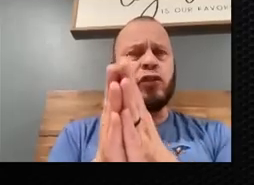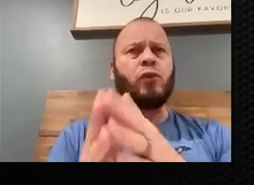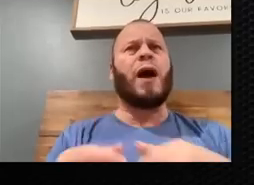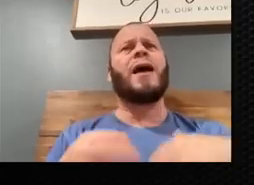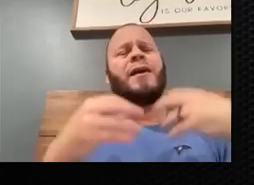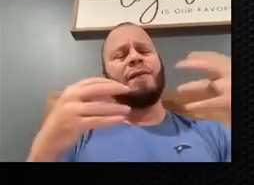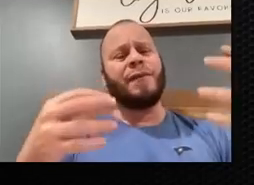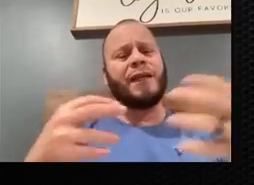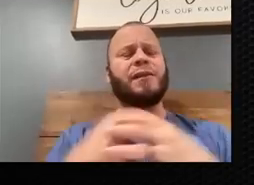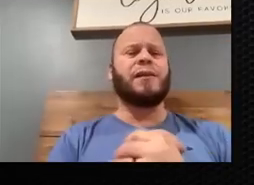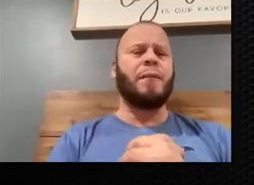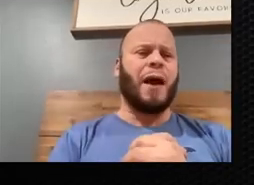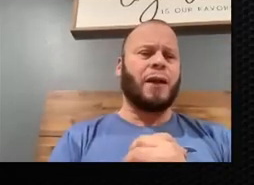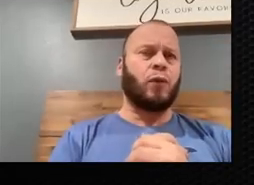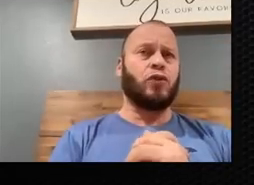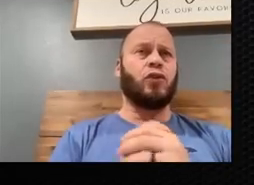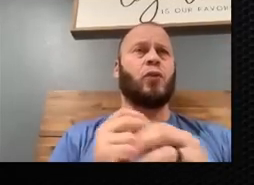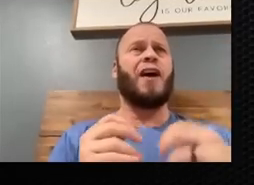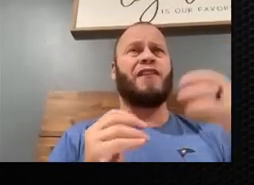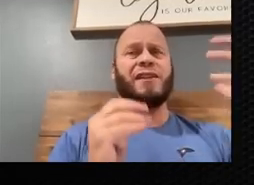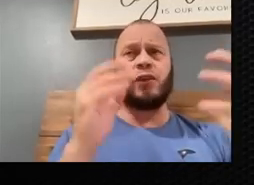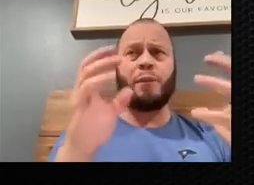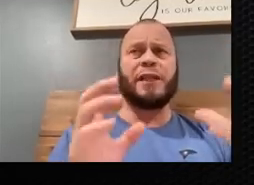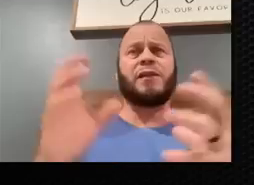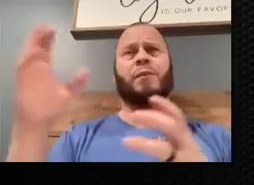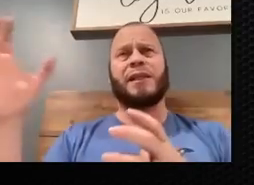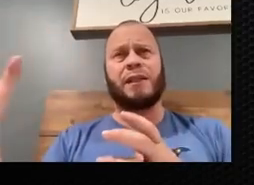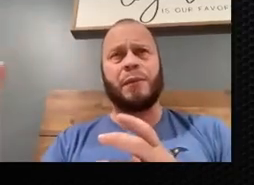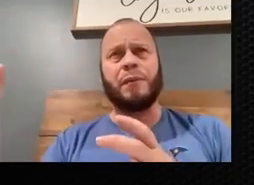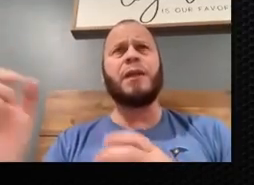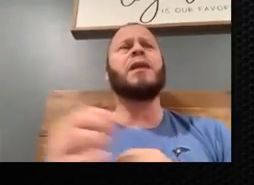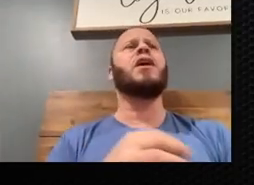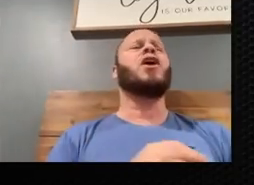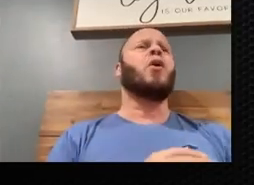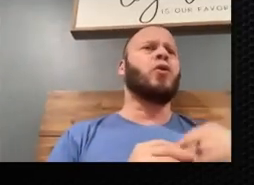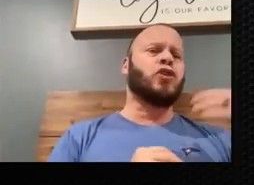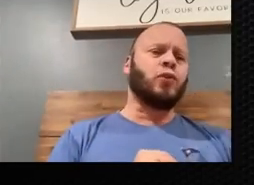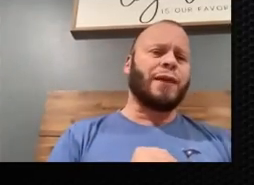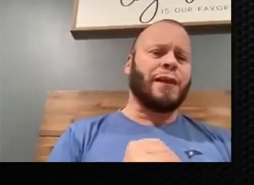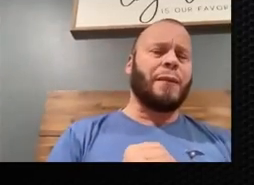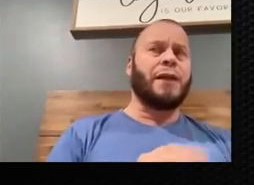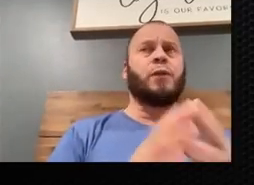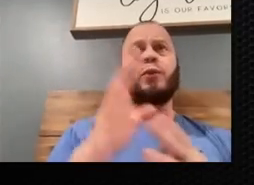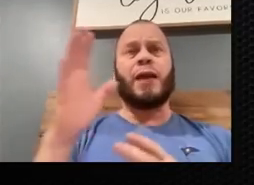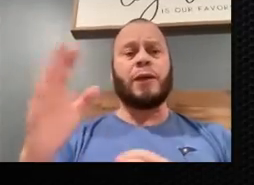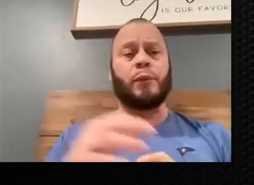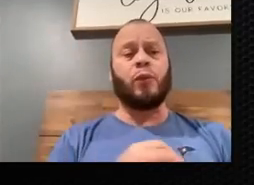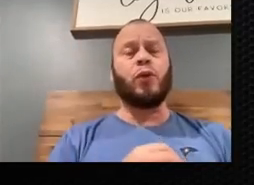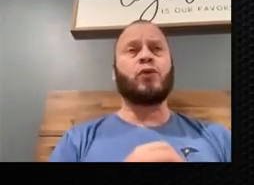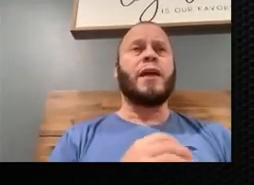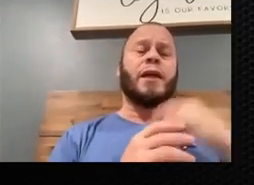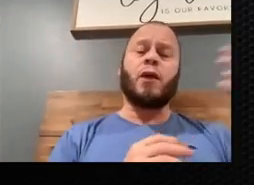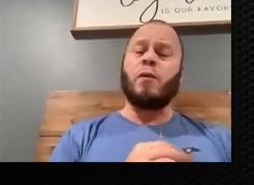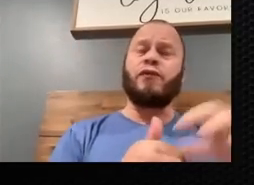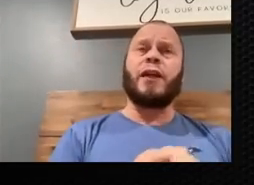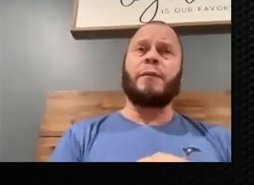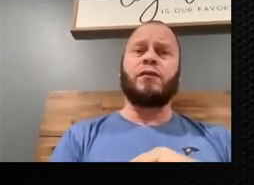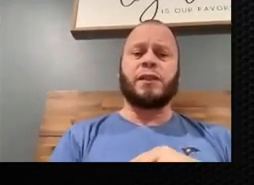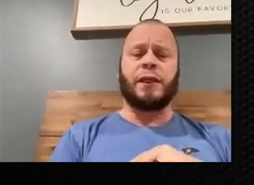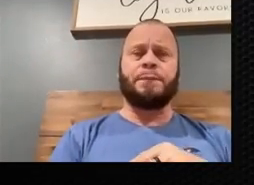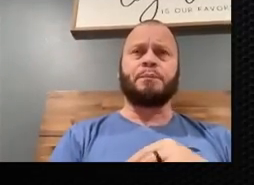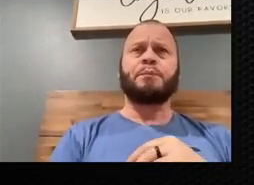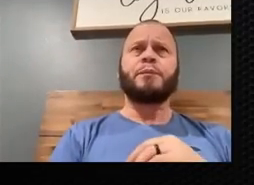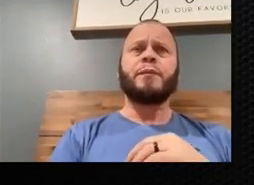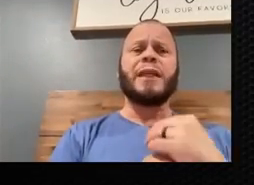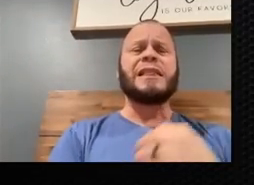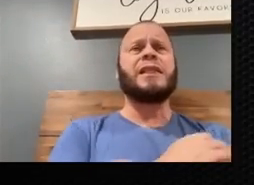continuar nesse trabalho. continuar fazendo pressão para a CPMI, continuar trabalhando para um lado ou para o outro. E como eu falei